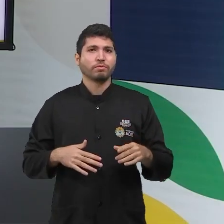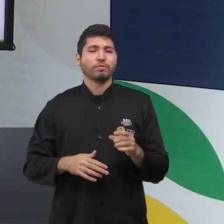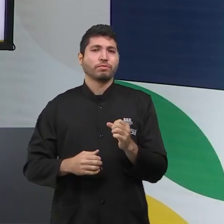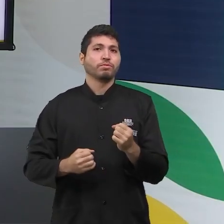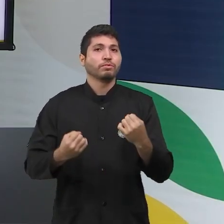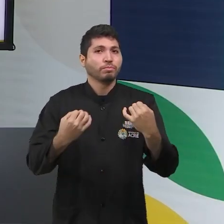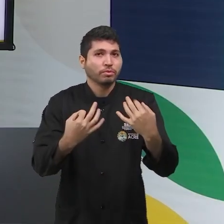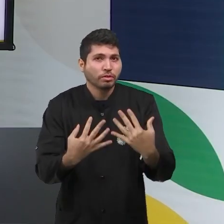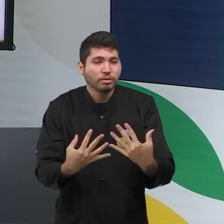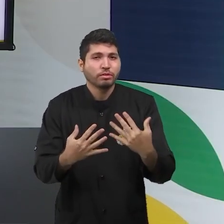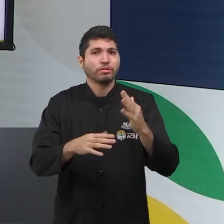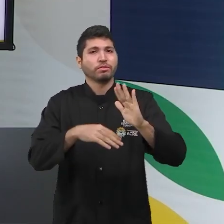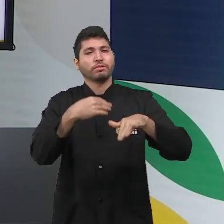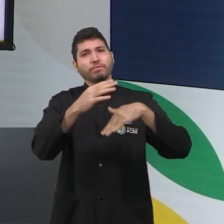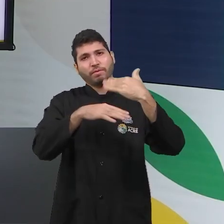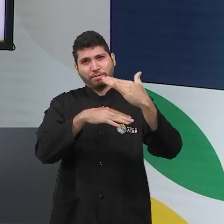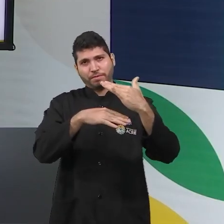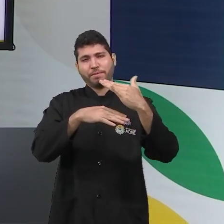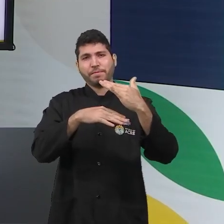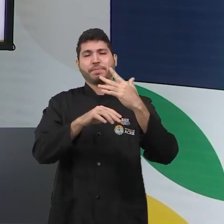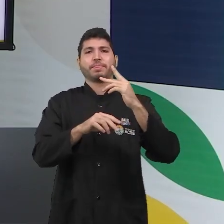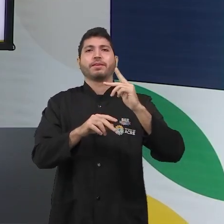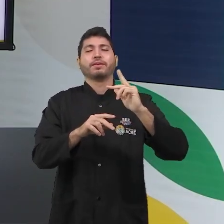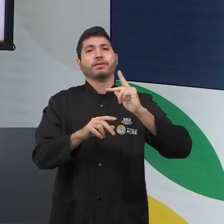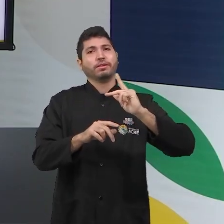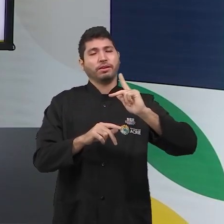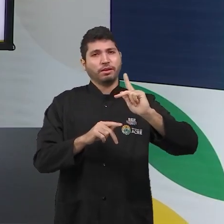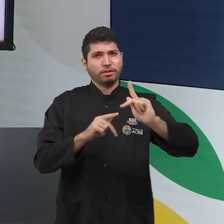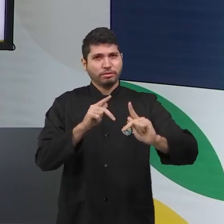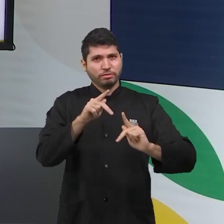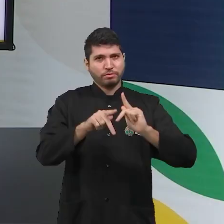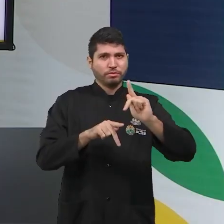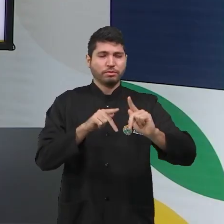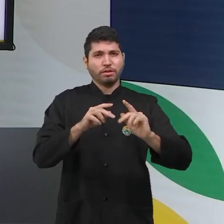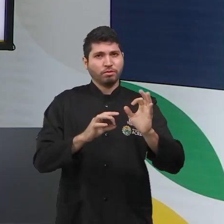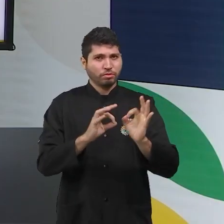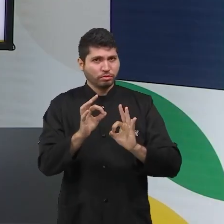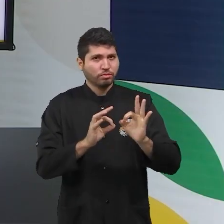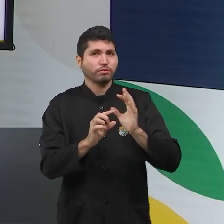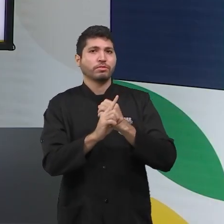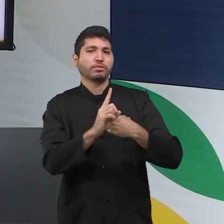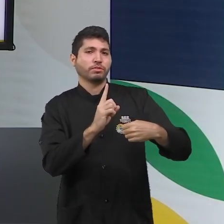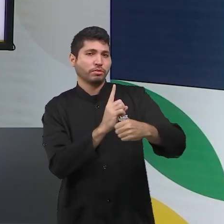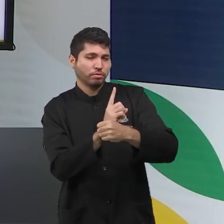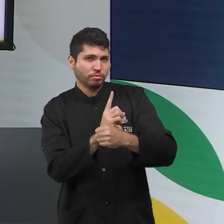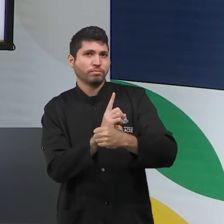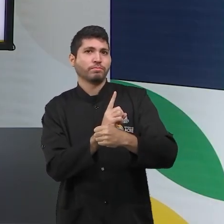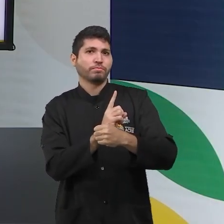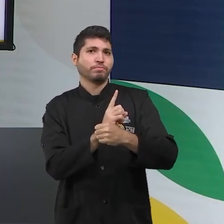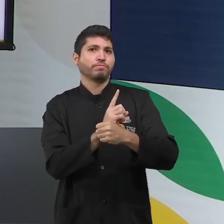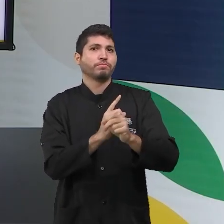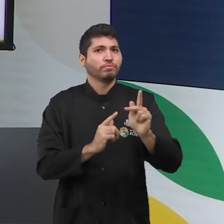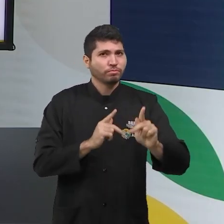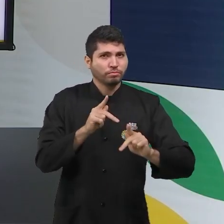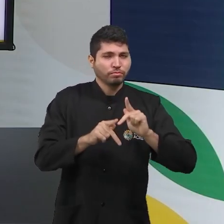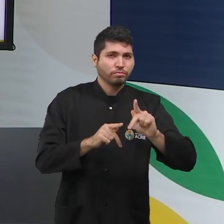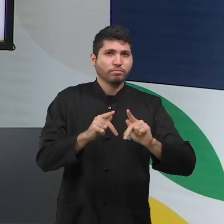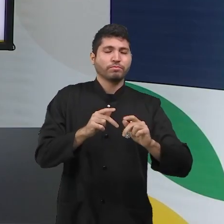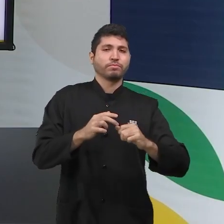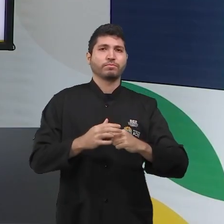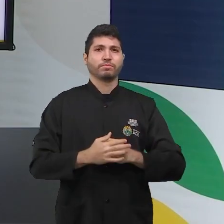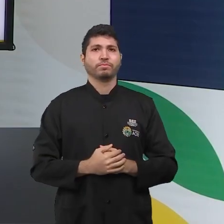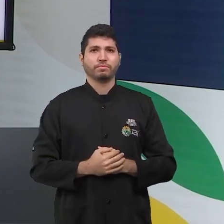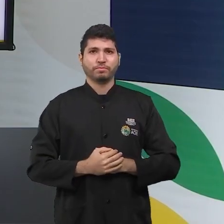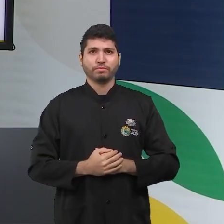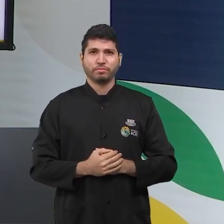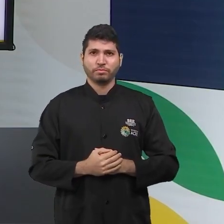as civilizações, a organização social da civilização. O berço da humanidade